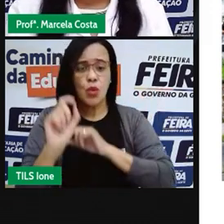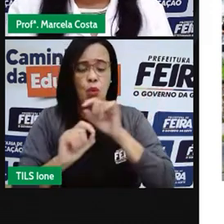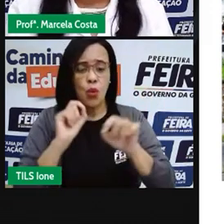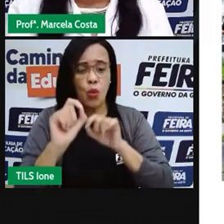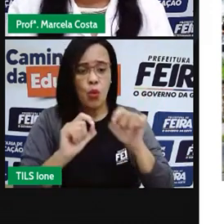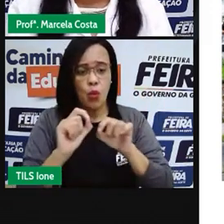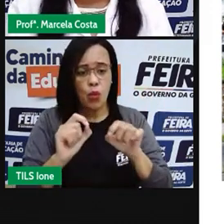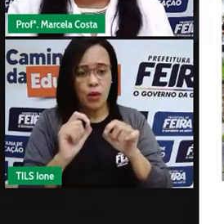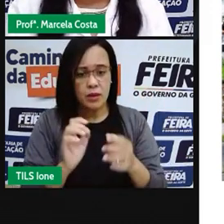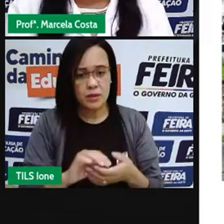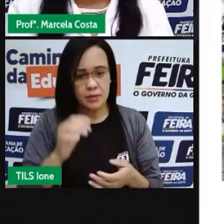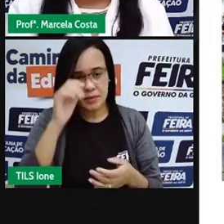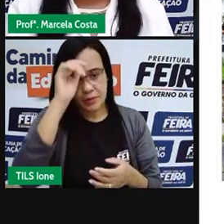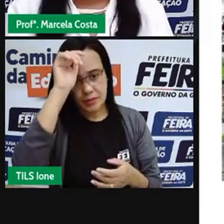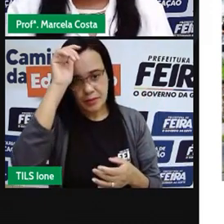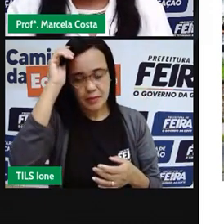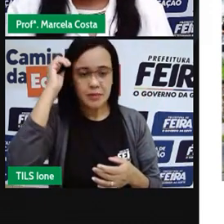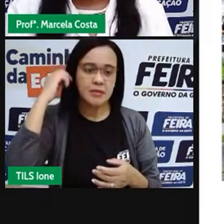formato